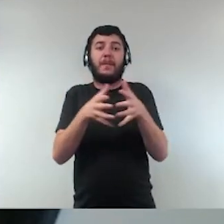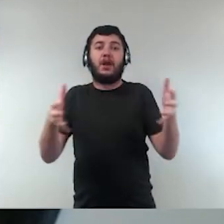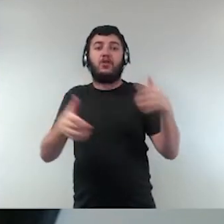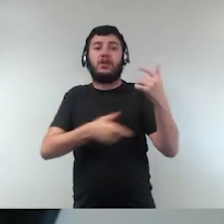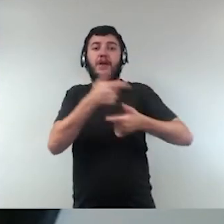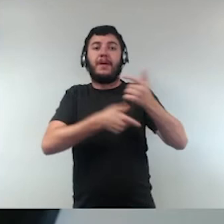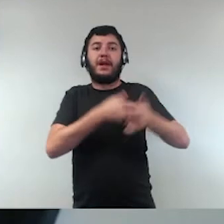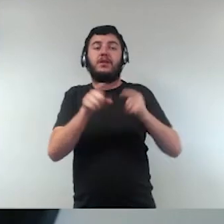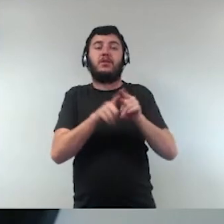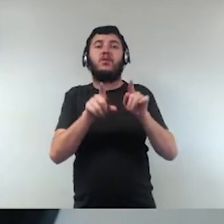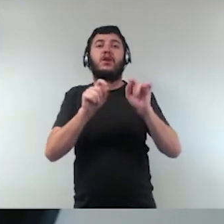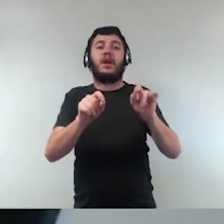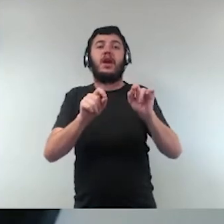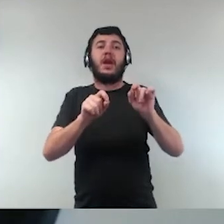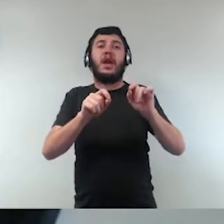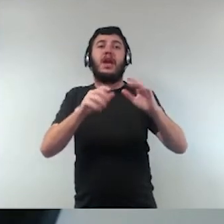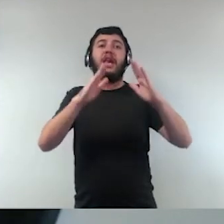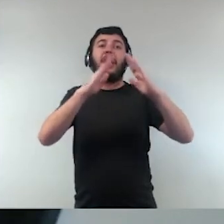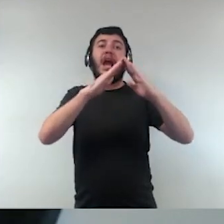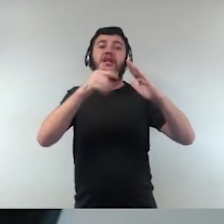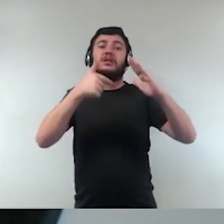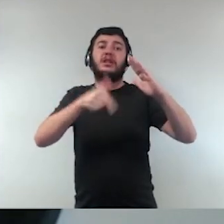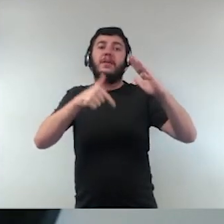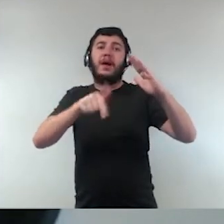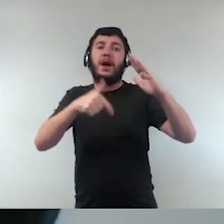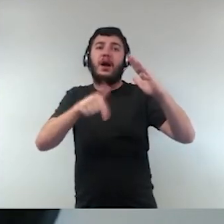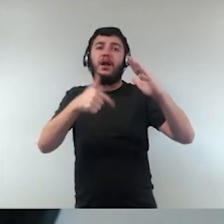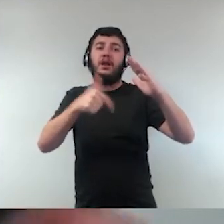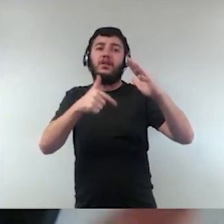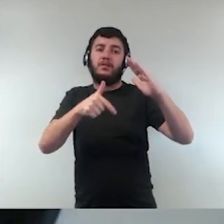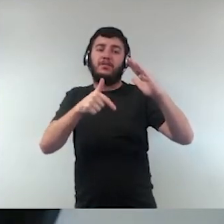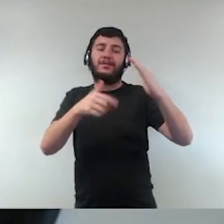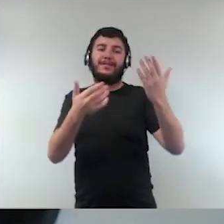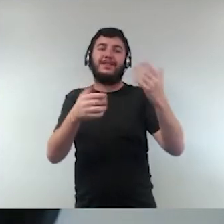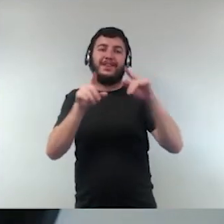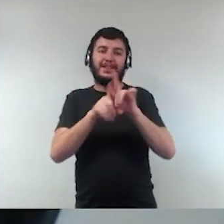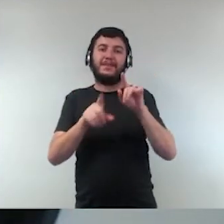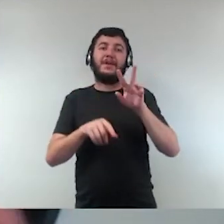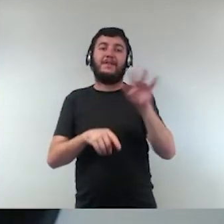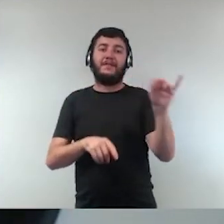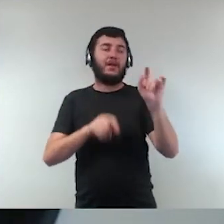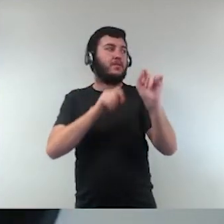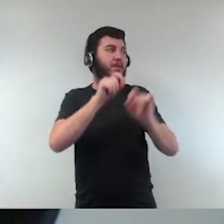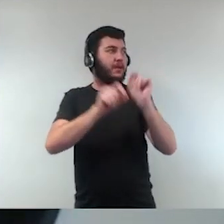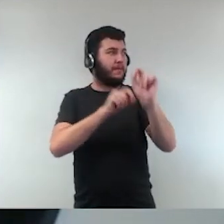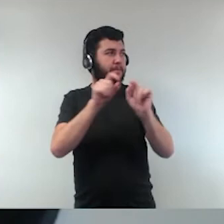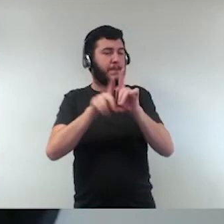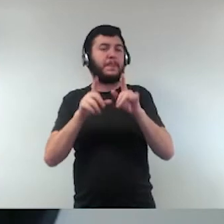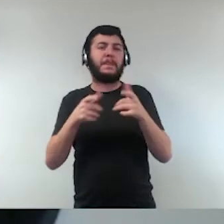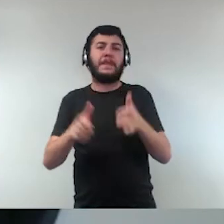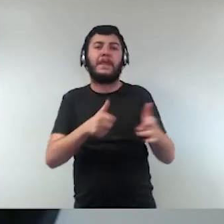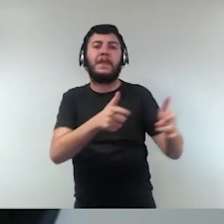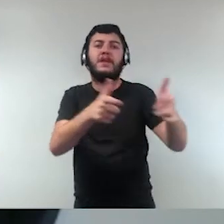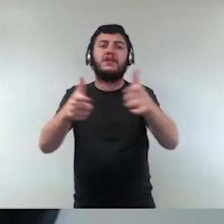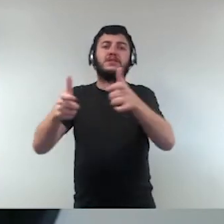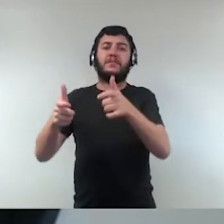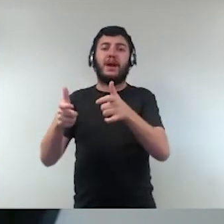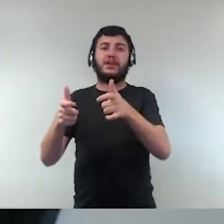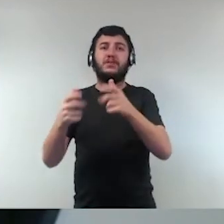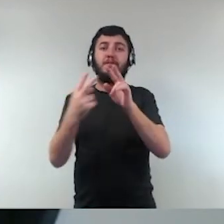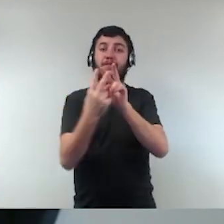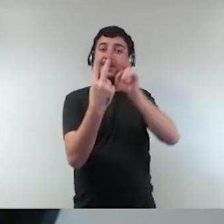trabalho remoto, e isso fará com que o espaço virtual seja utilizado